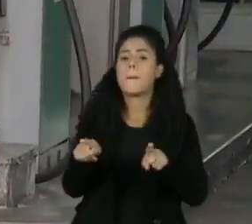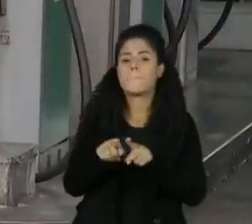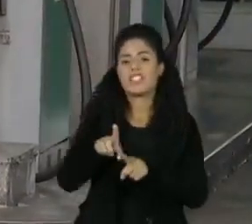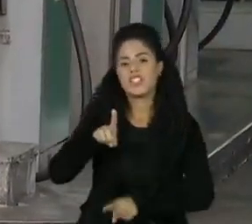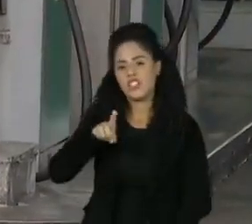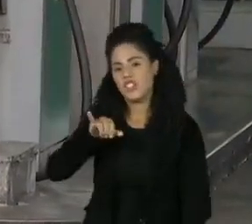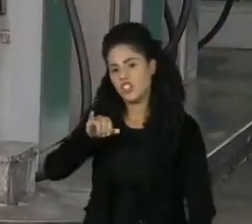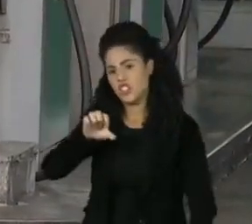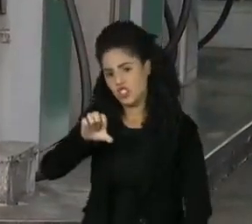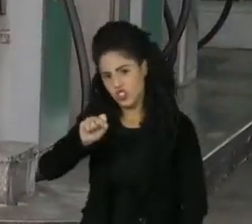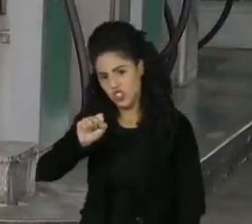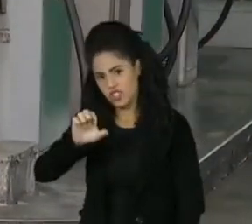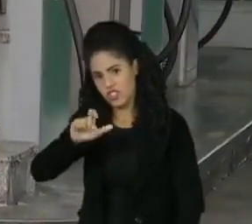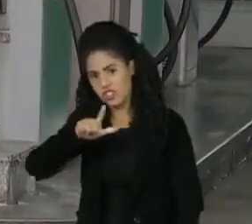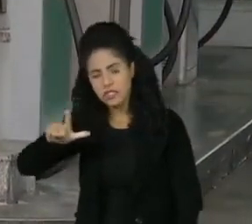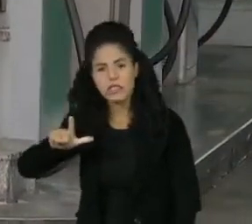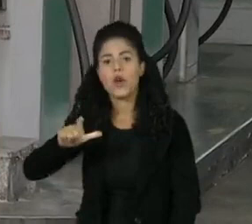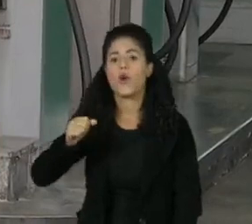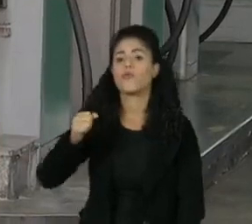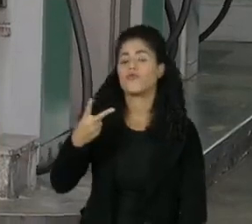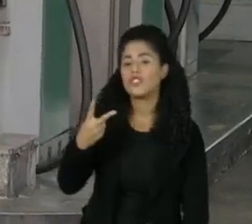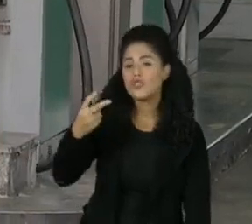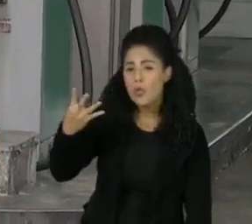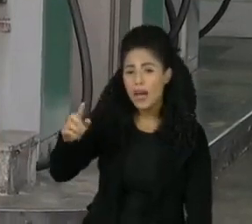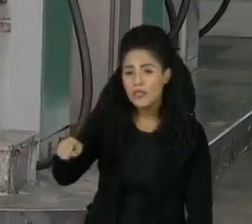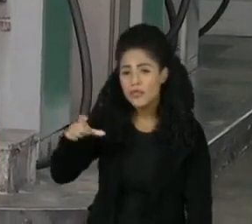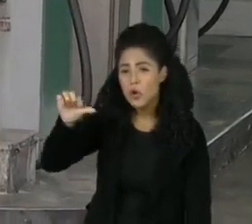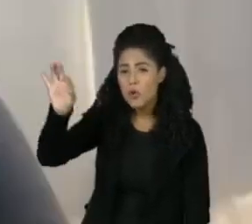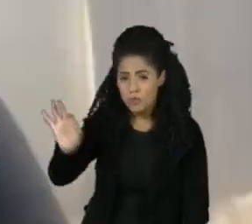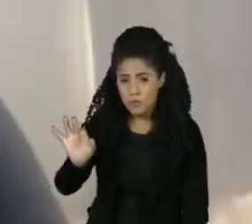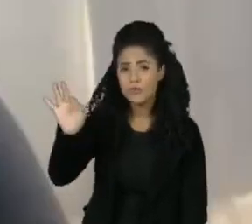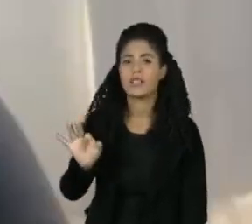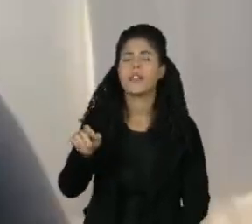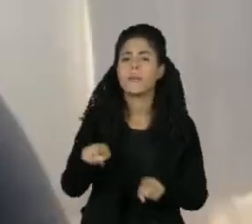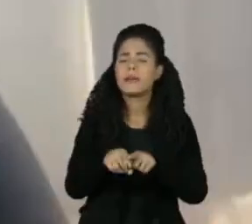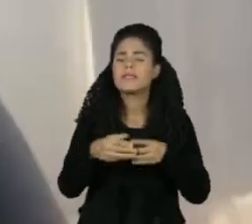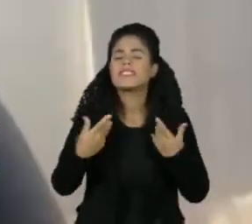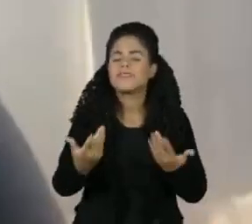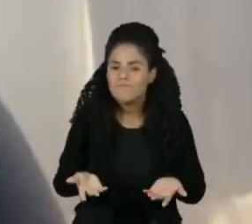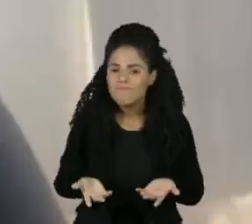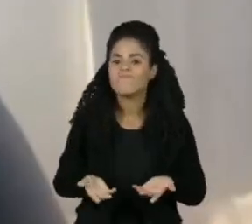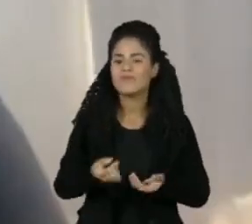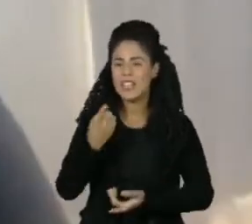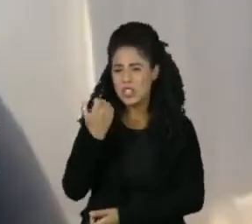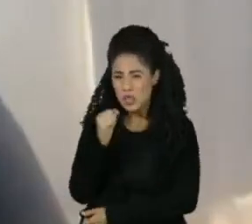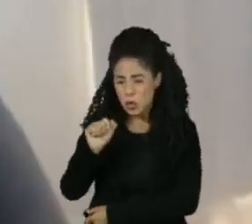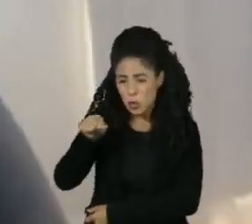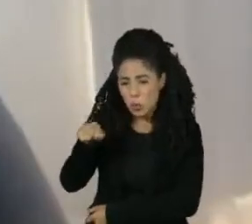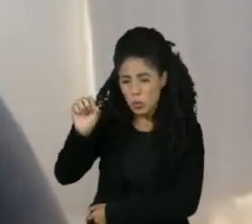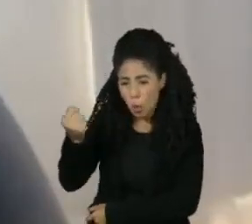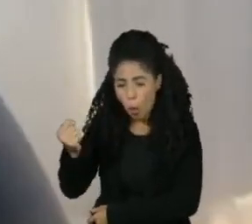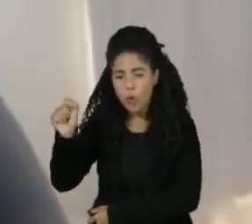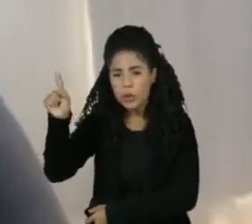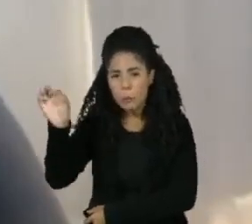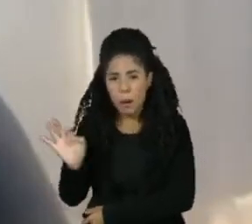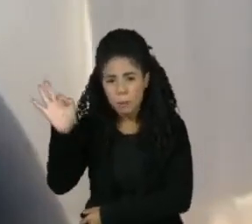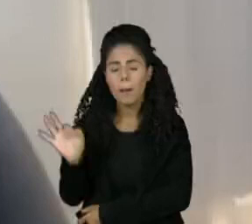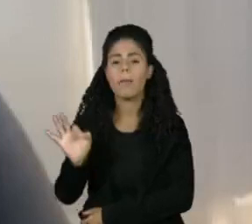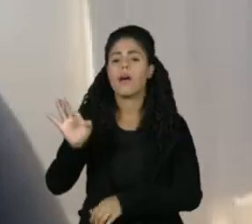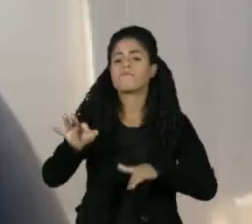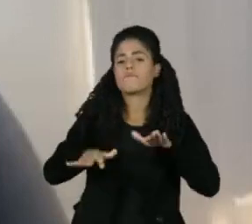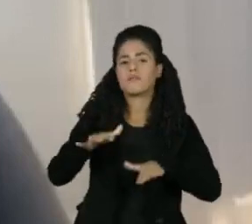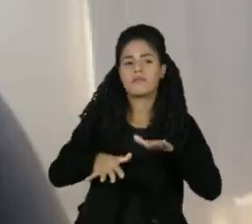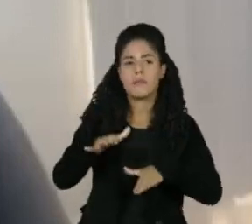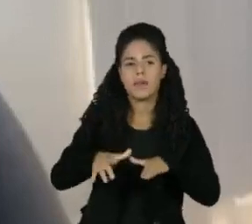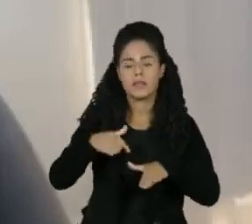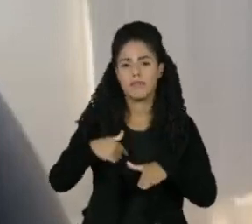diesel, o aumento é ainda maior, de 24,9%. Aquele aumento de 18,8% na gasolina deve chegar menos